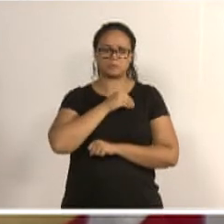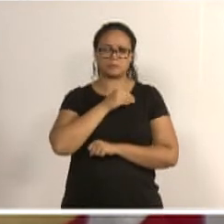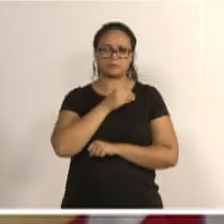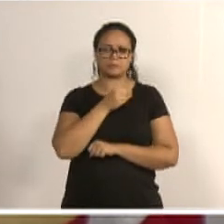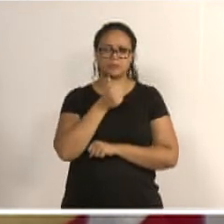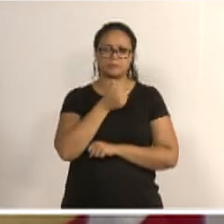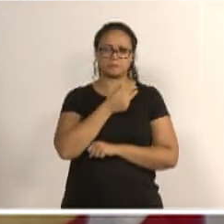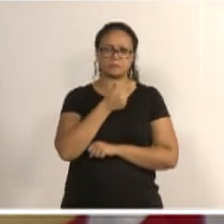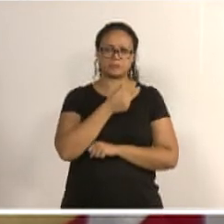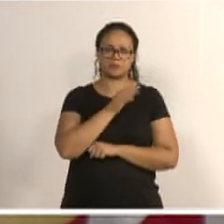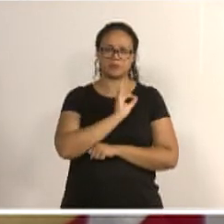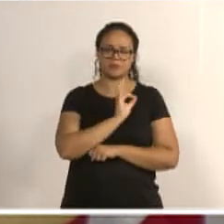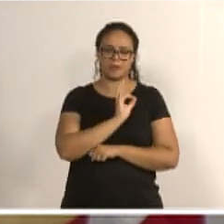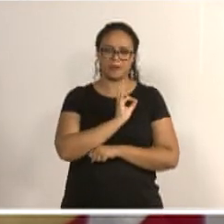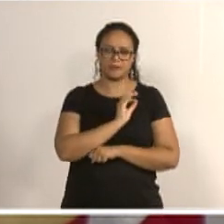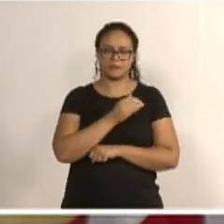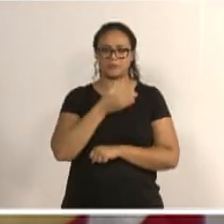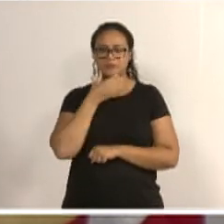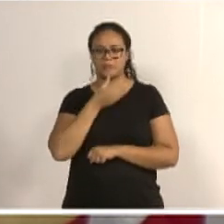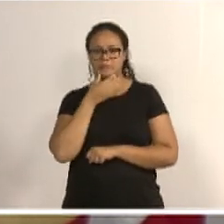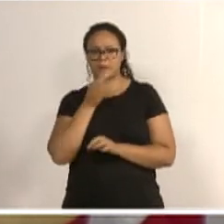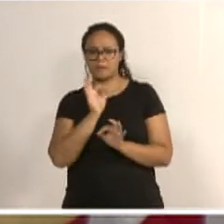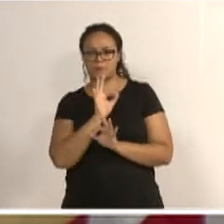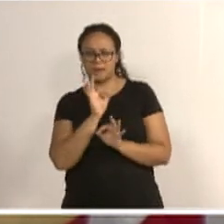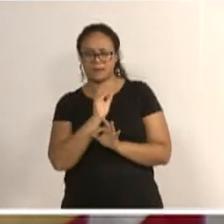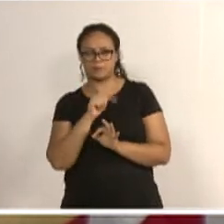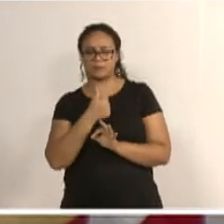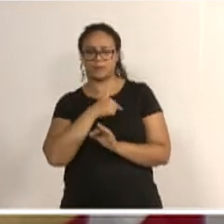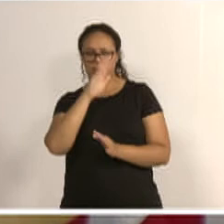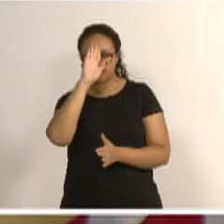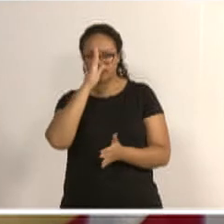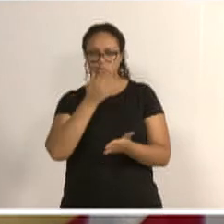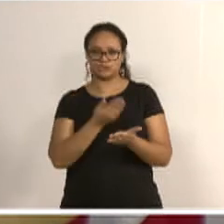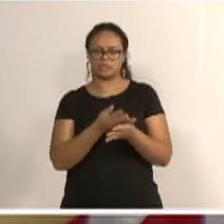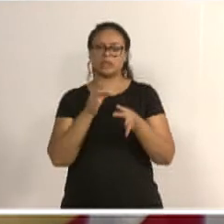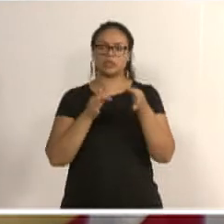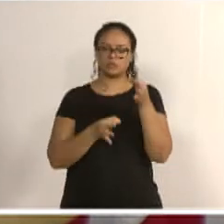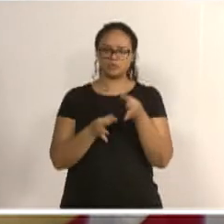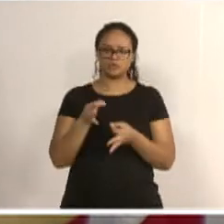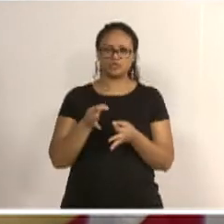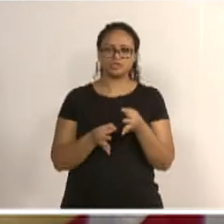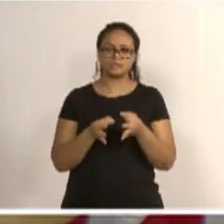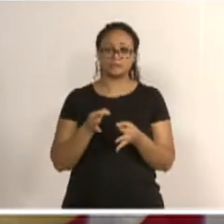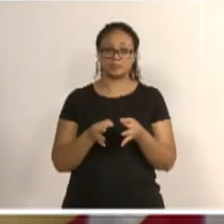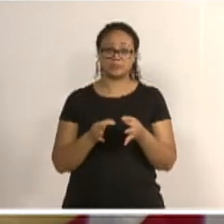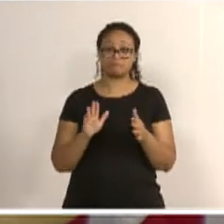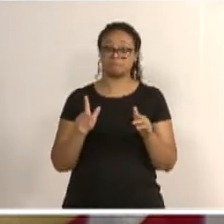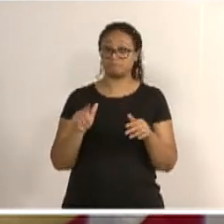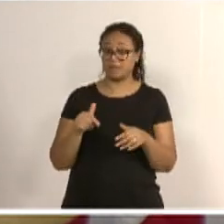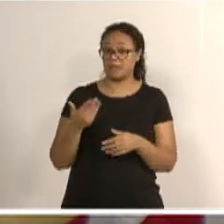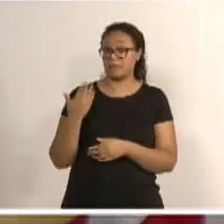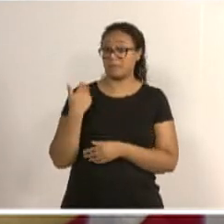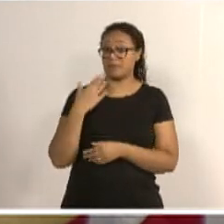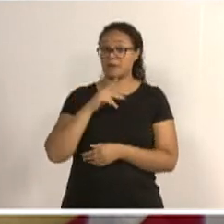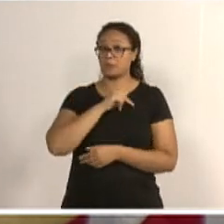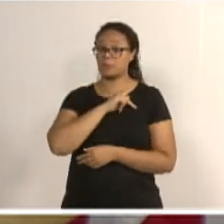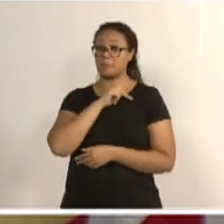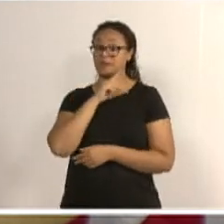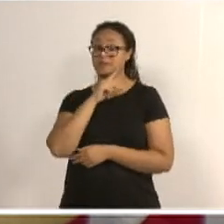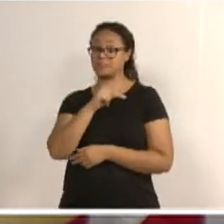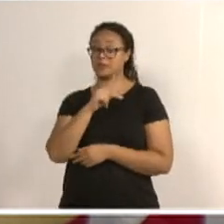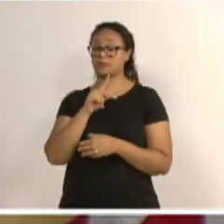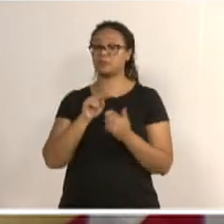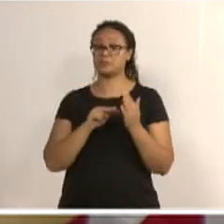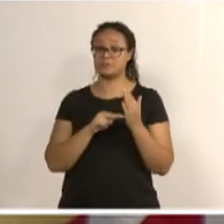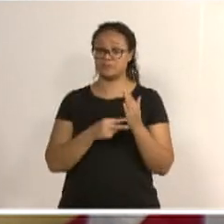Natal. Vamos acreditar na justiça. Palavras do então presidente do